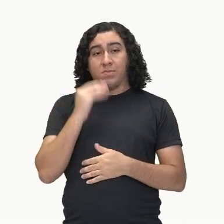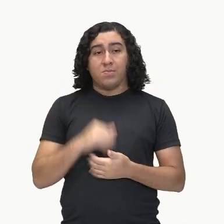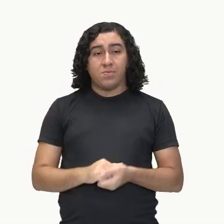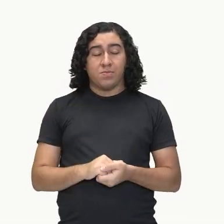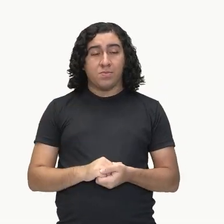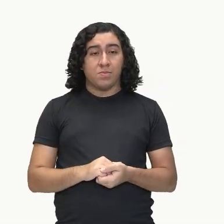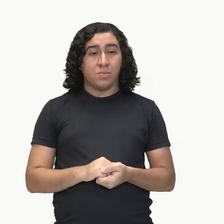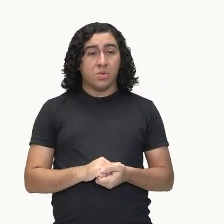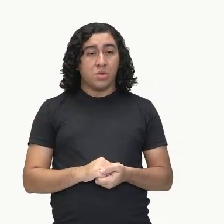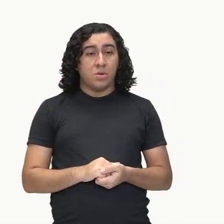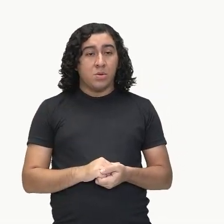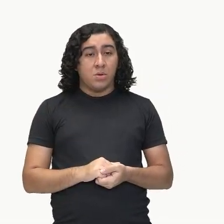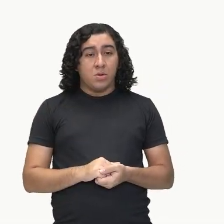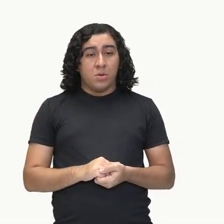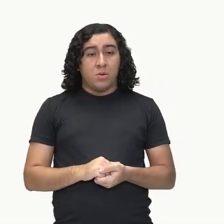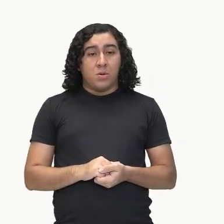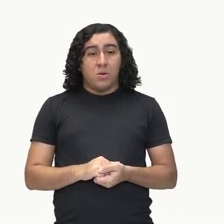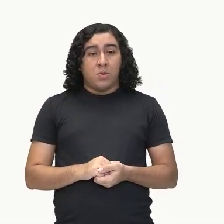ao quadrado